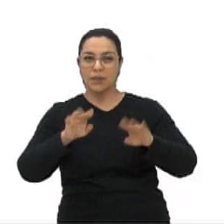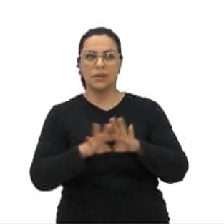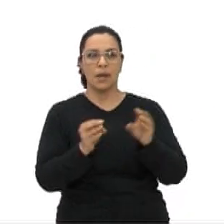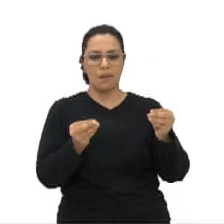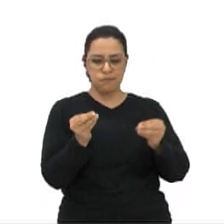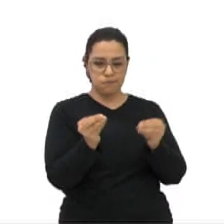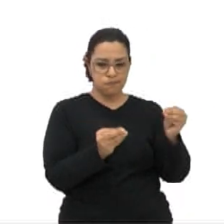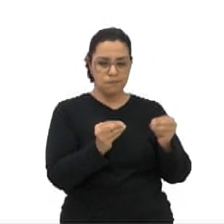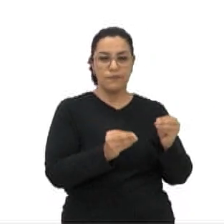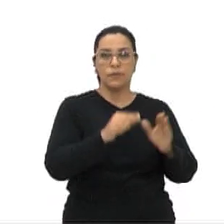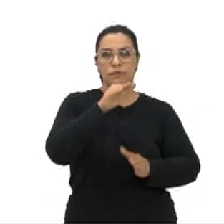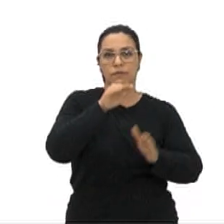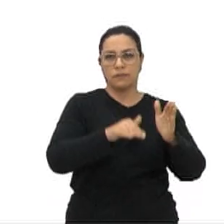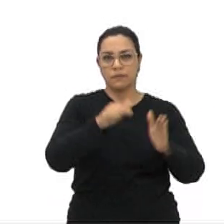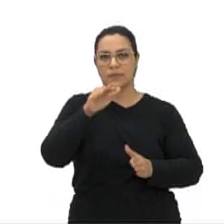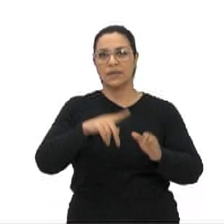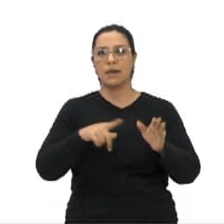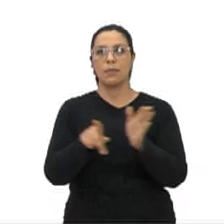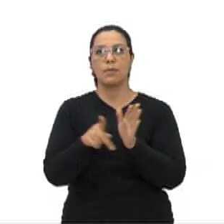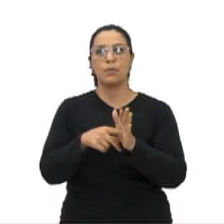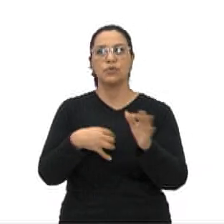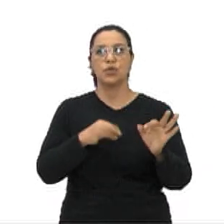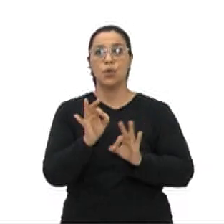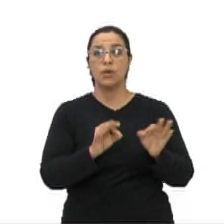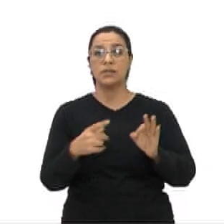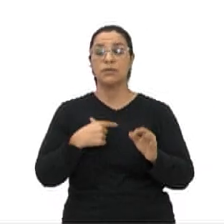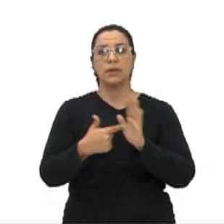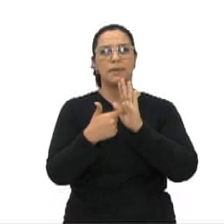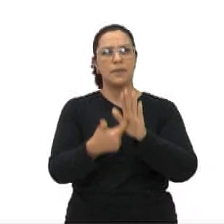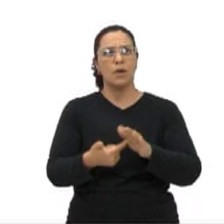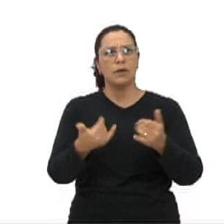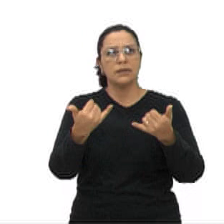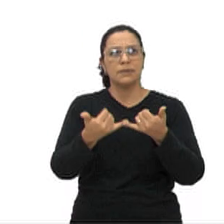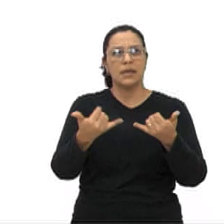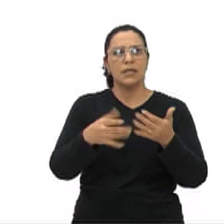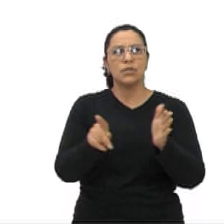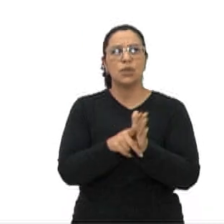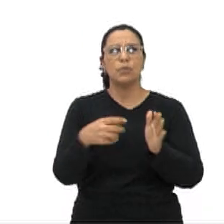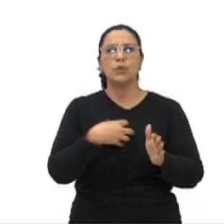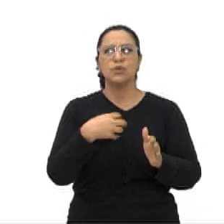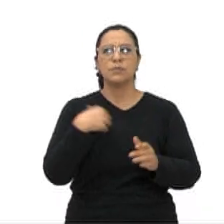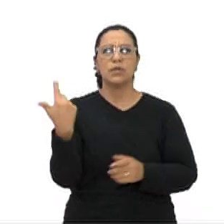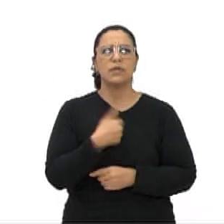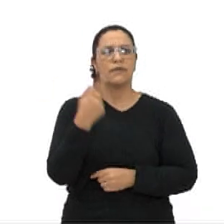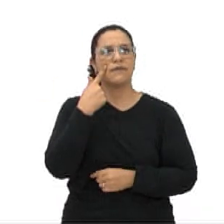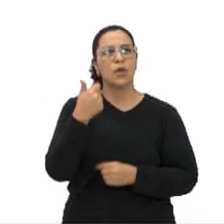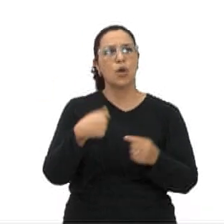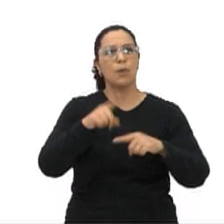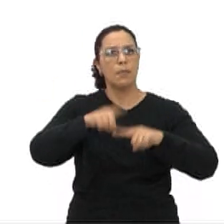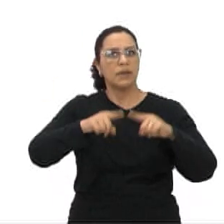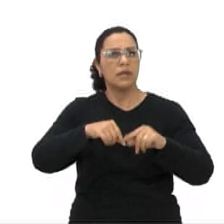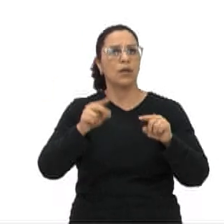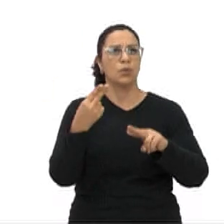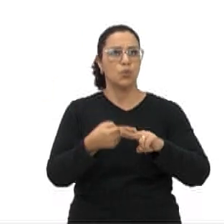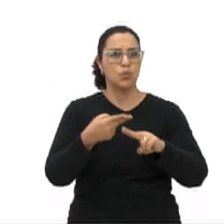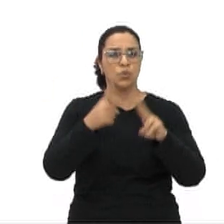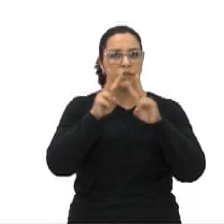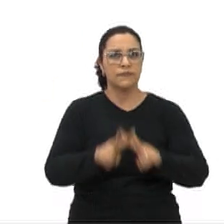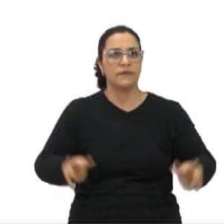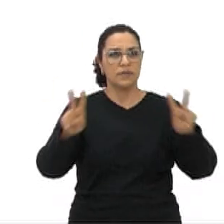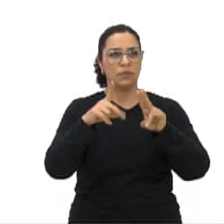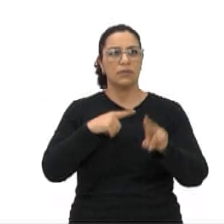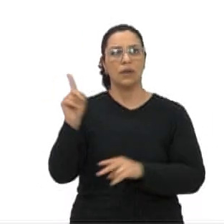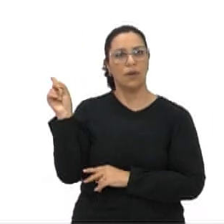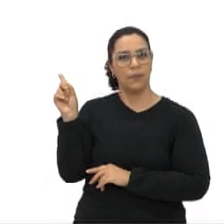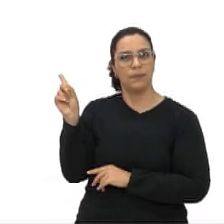colocando esses objetos agora em uma determinada organização que traz uma ponderação para a gente sobre como esses objetos são vistos. Então,